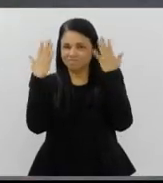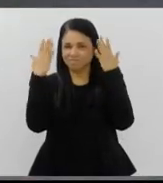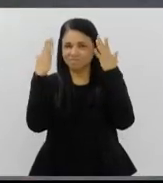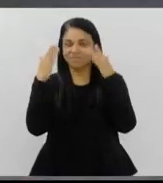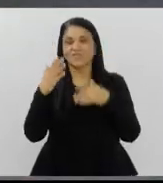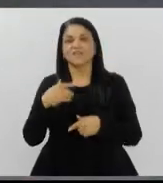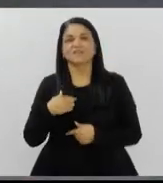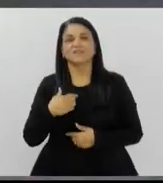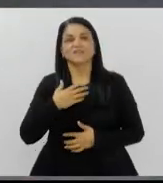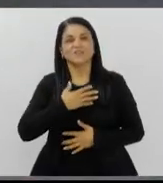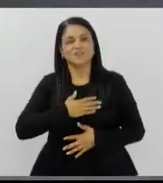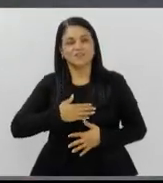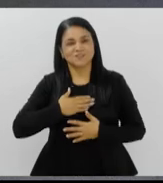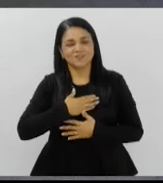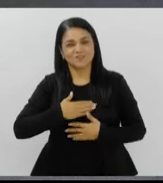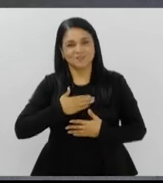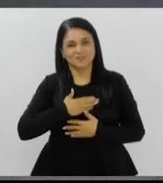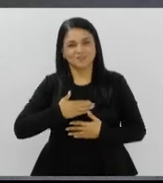Gostaria de